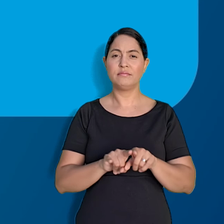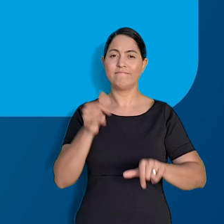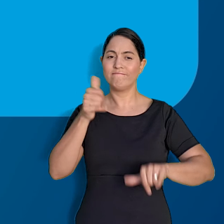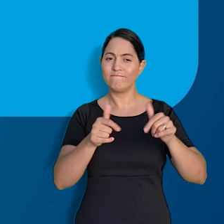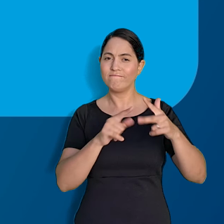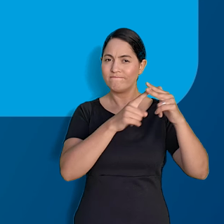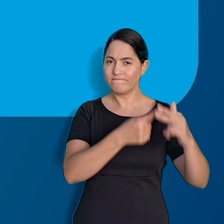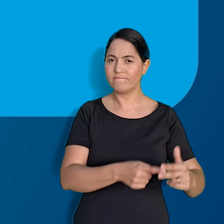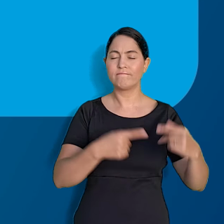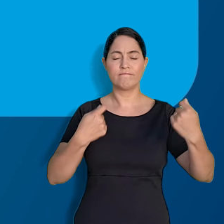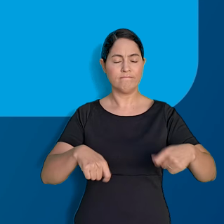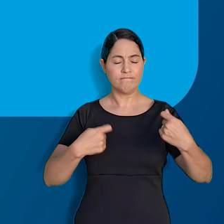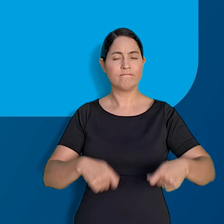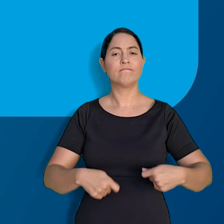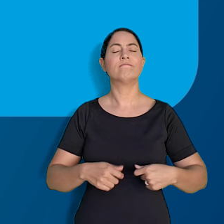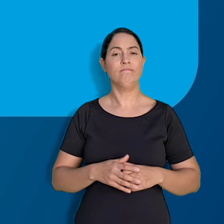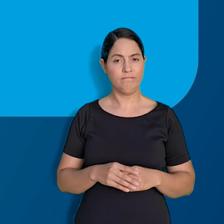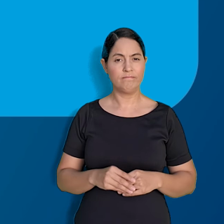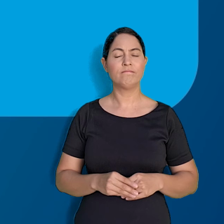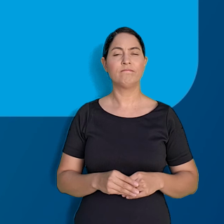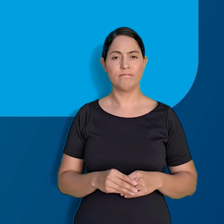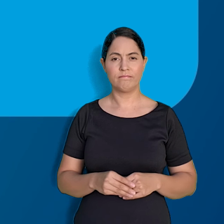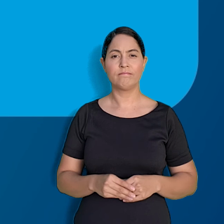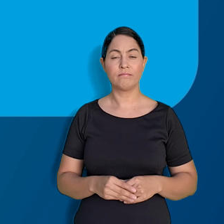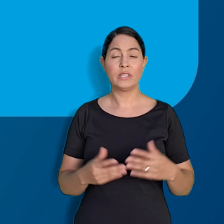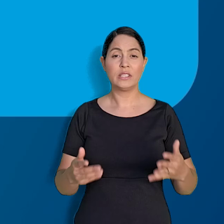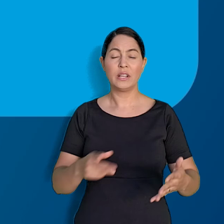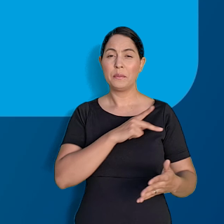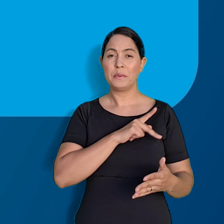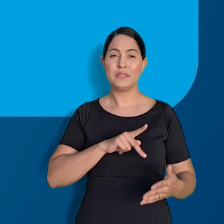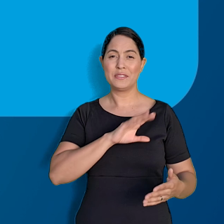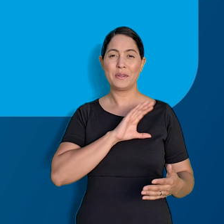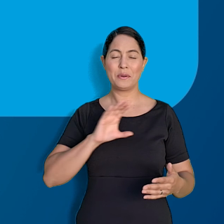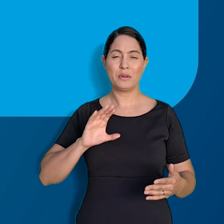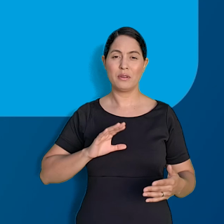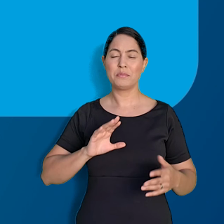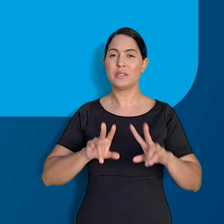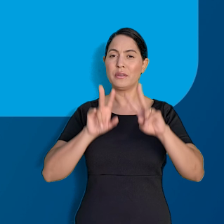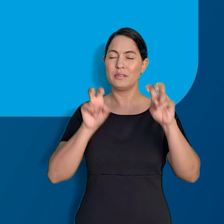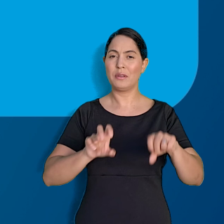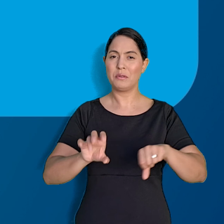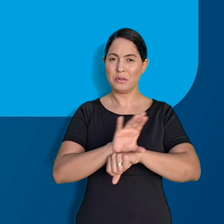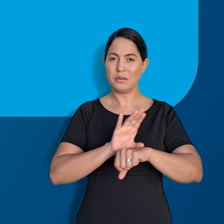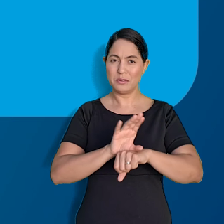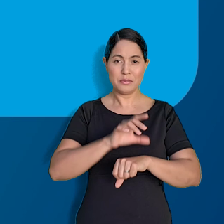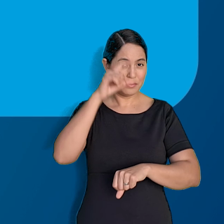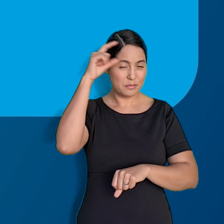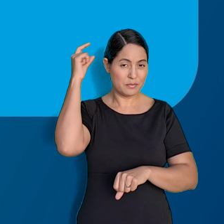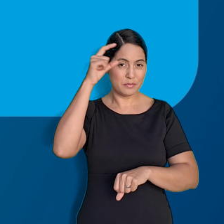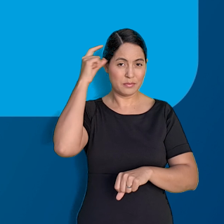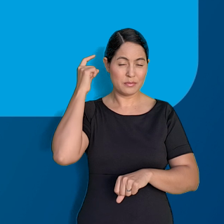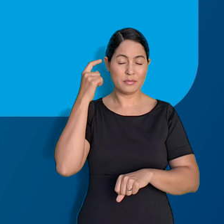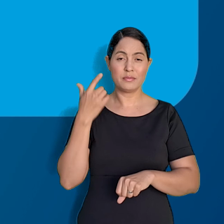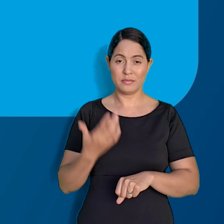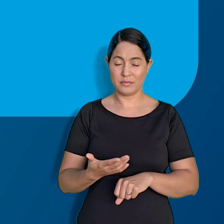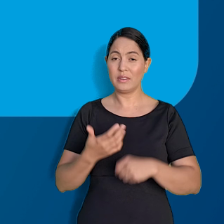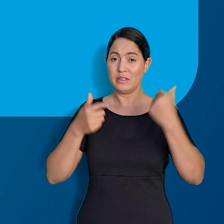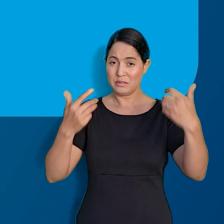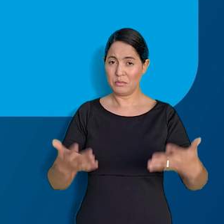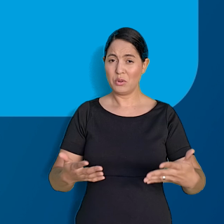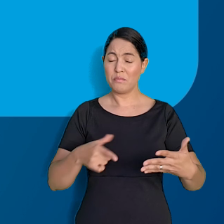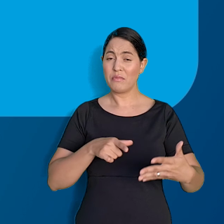de eventuais desigualdades identificadas. Para o presidente da Comissão Nacional de Assuntos Constitucionais, Marcos Vinícius Furtado